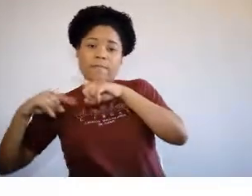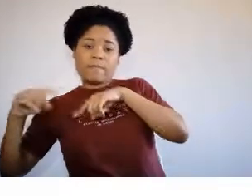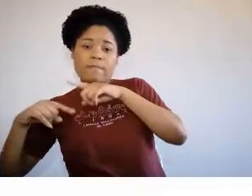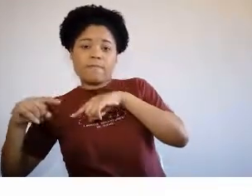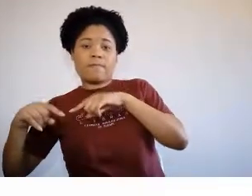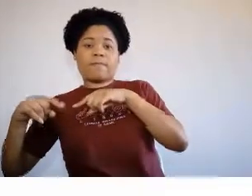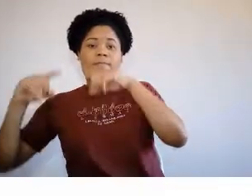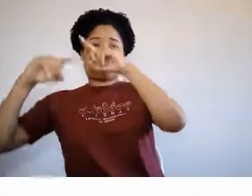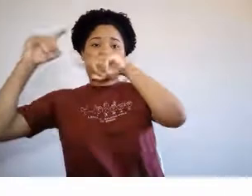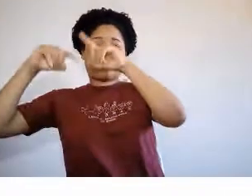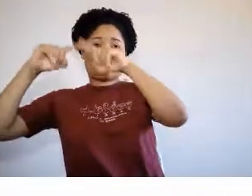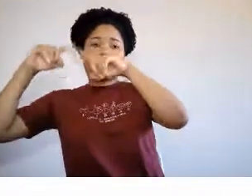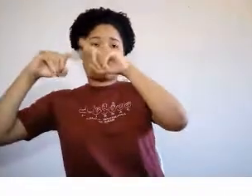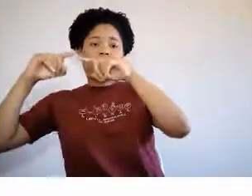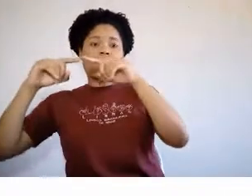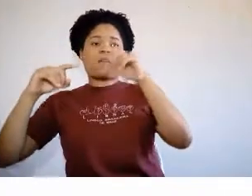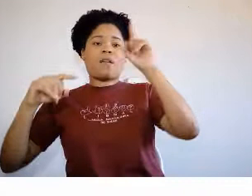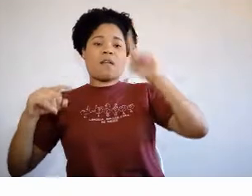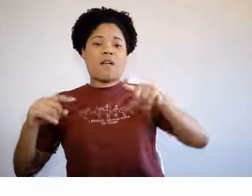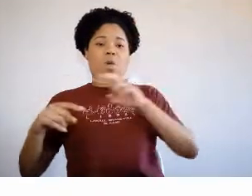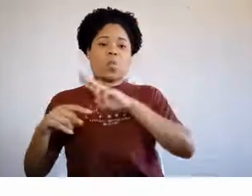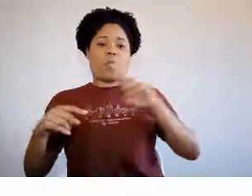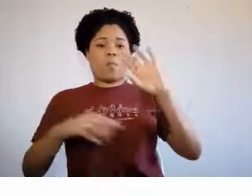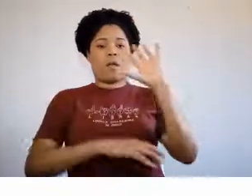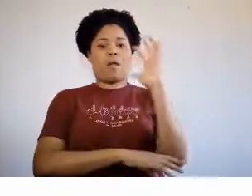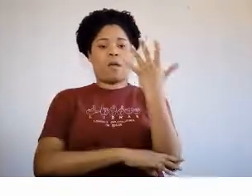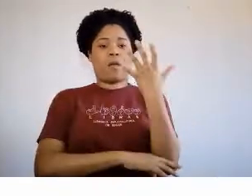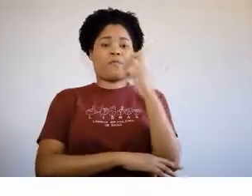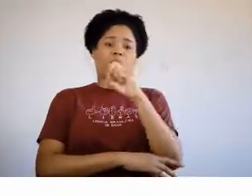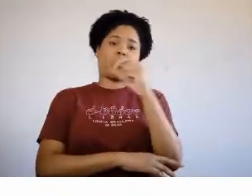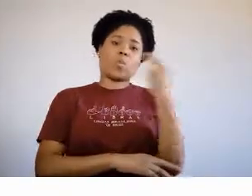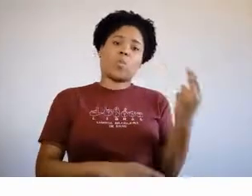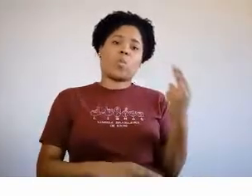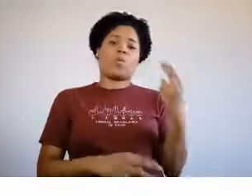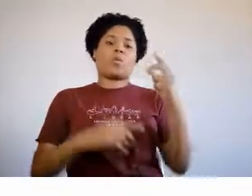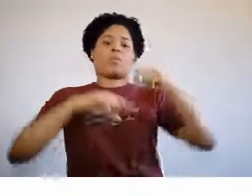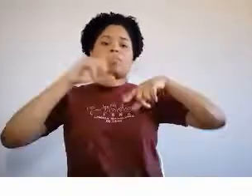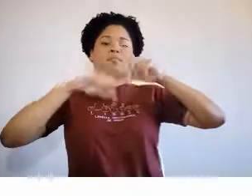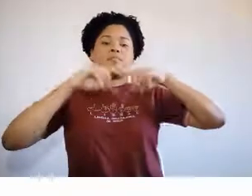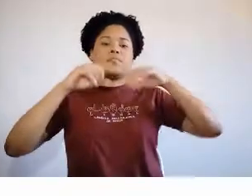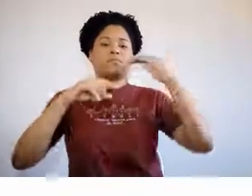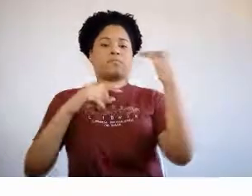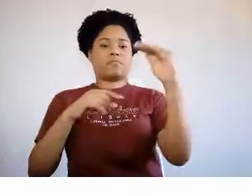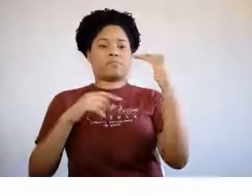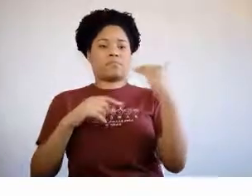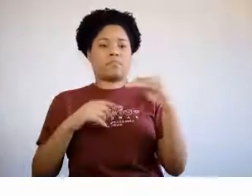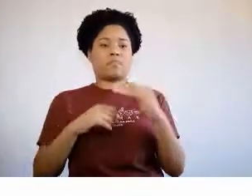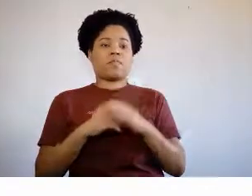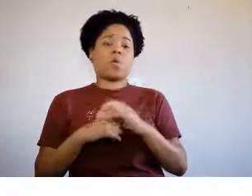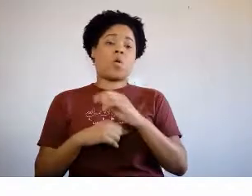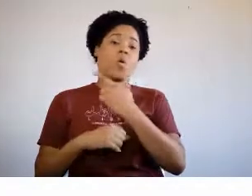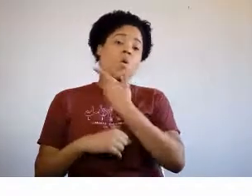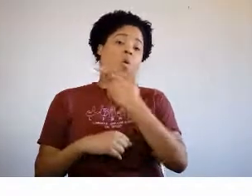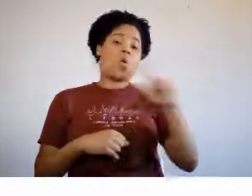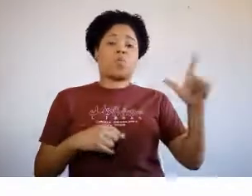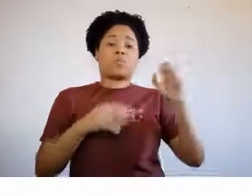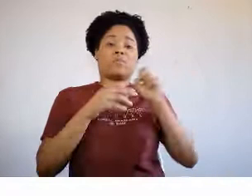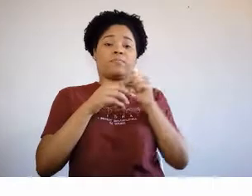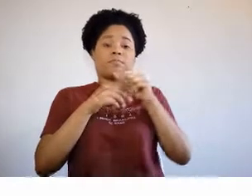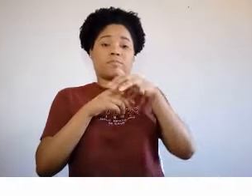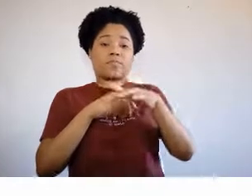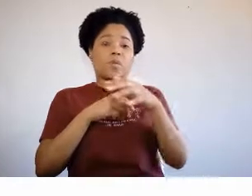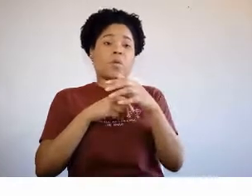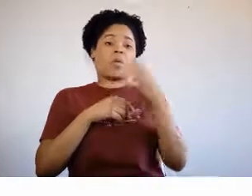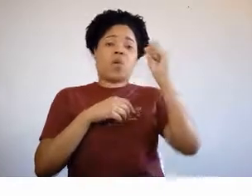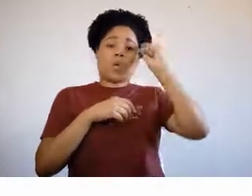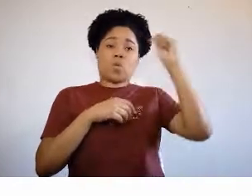tenho várias estrelas interligadas, eu tenho o que nós chamamos de árvore ou então estrela hierárquica. Outra